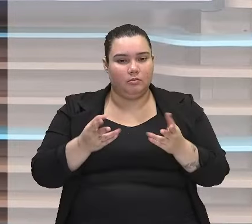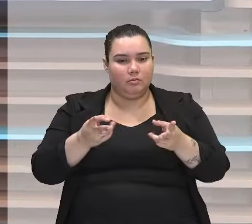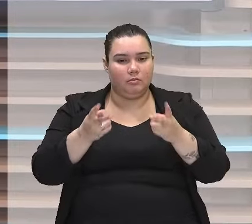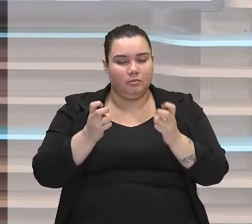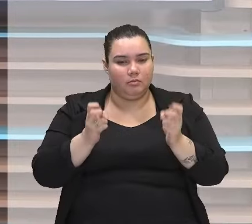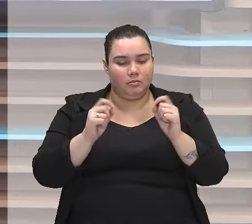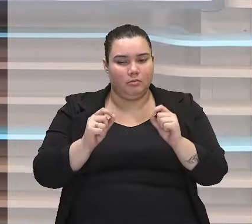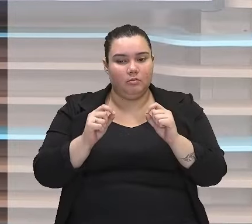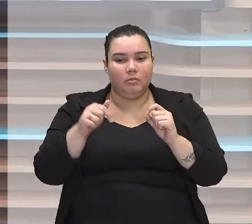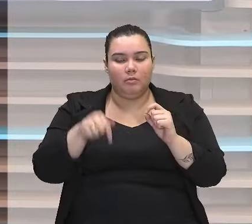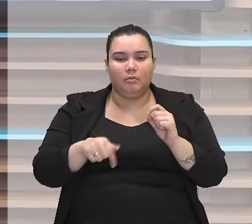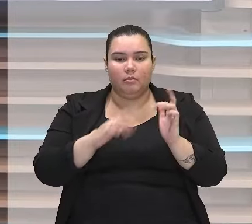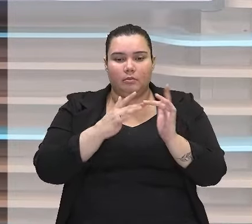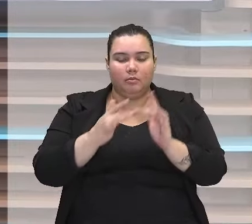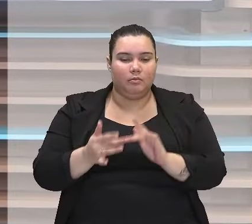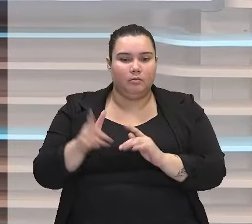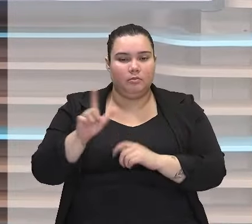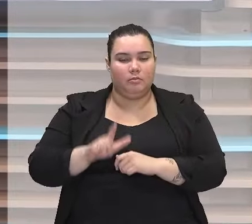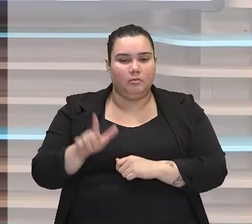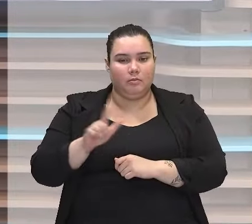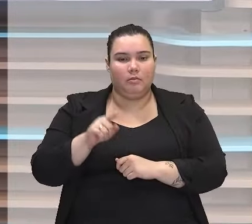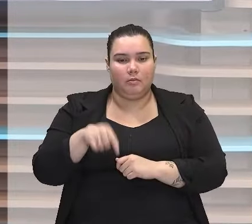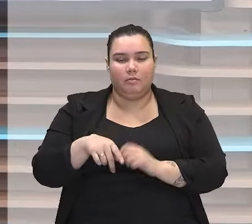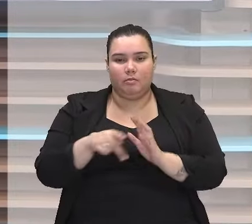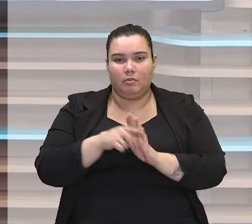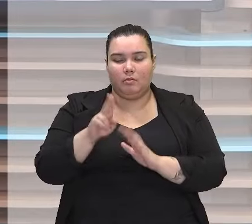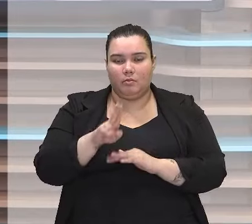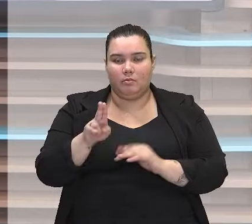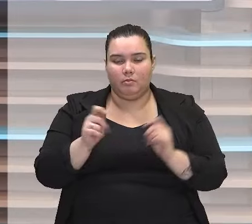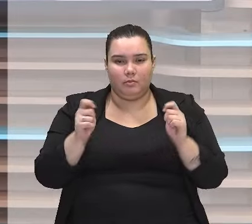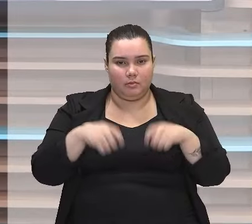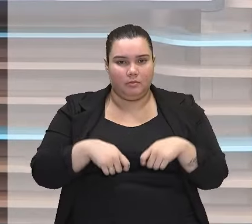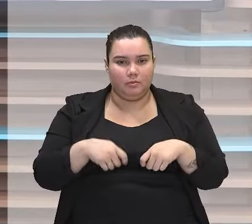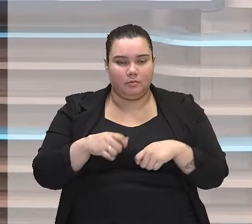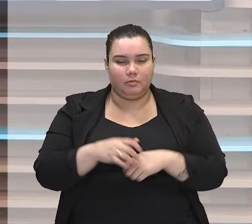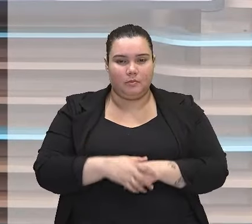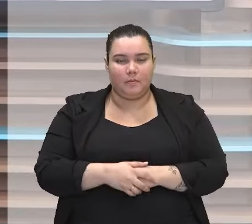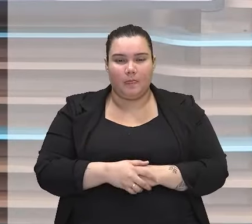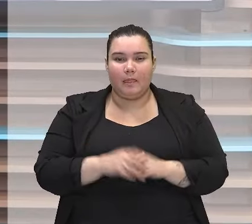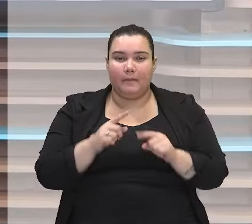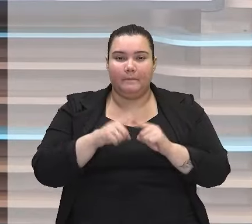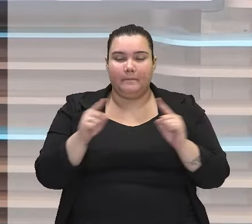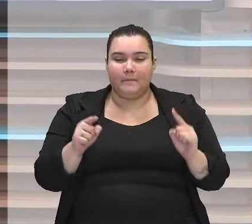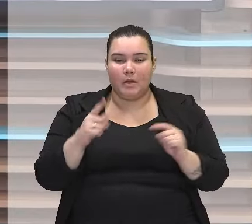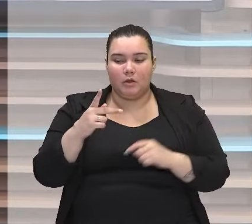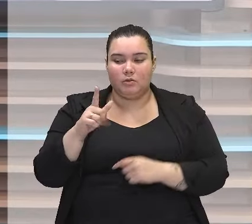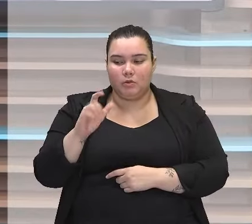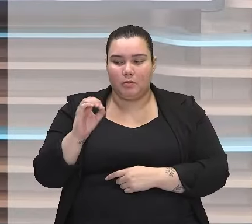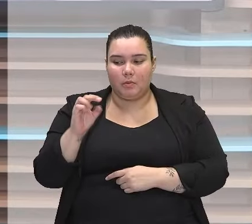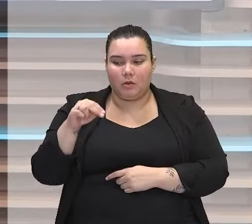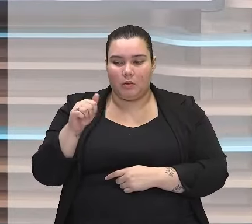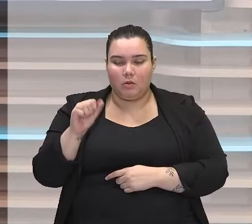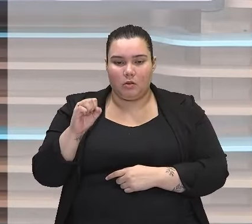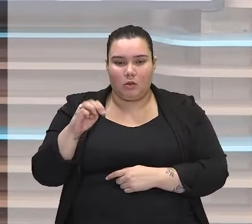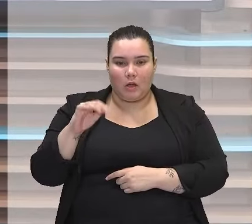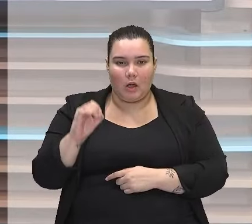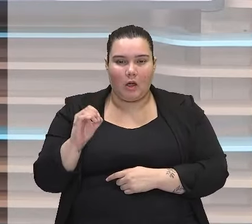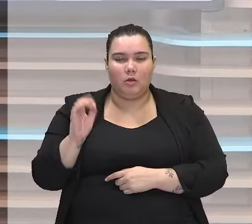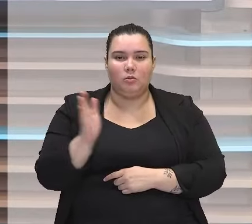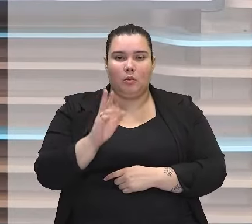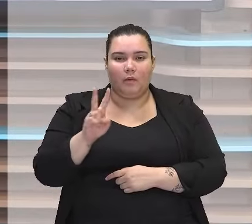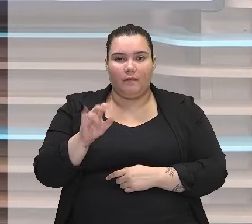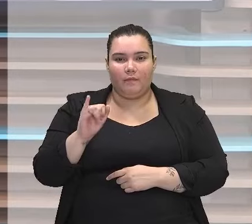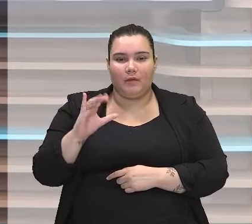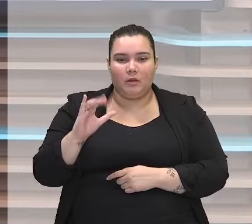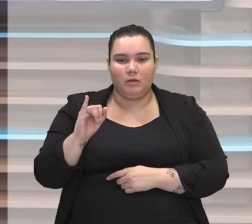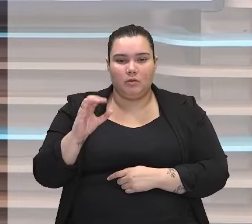contexto literário, o pleonasmo é bem-vindo. Já aquele pleonasmo que é conhecido como pleonasmo vicioso, conhecido também